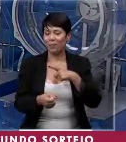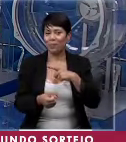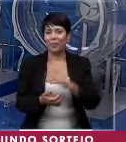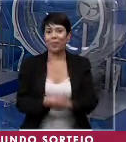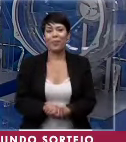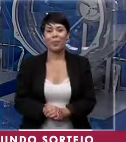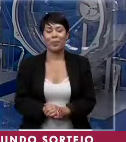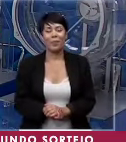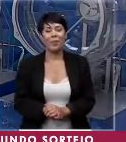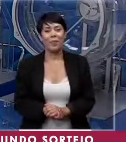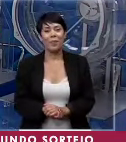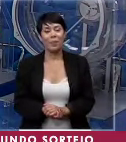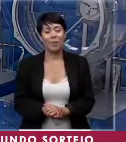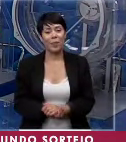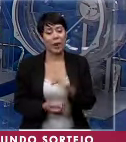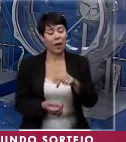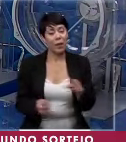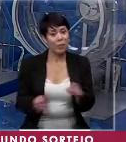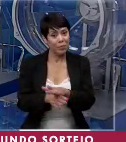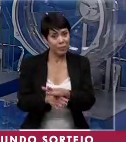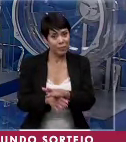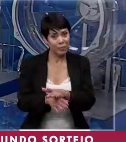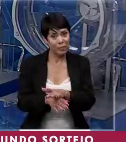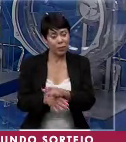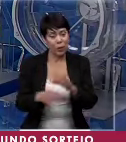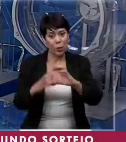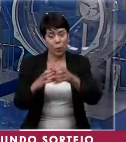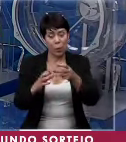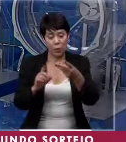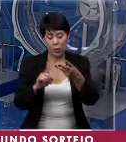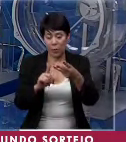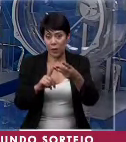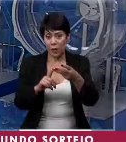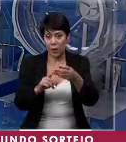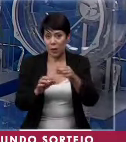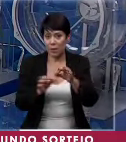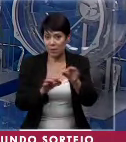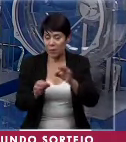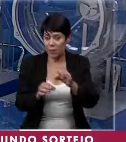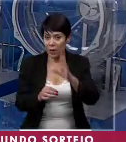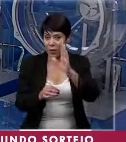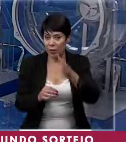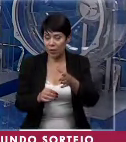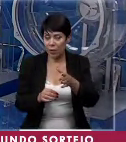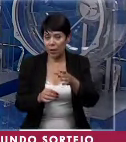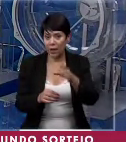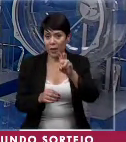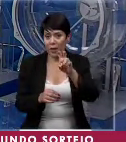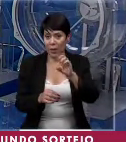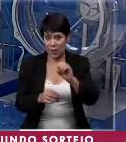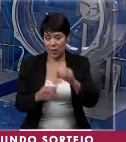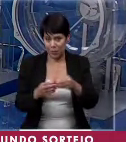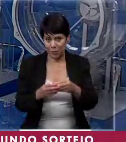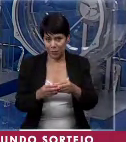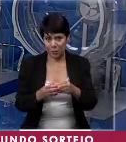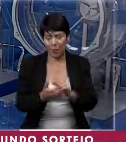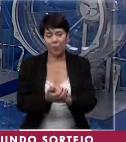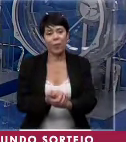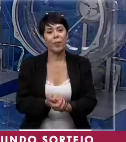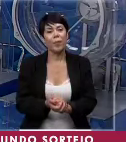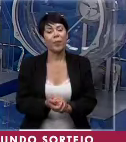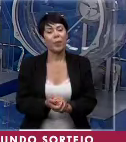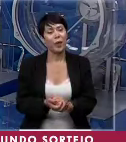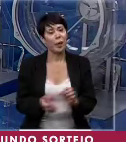dos sorteios. Aqui tudo pronto, temos o globo número 3 com suporte acima abastecido com 50 bolas numeradas